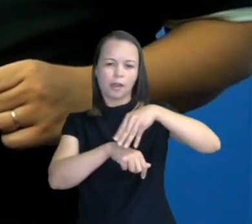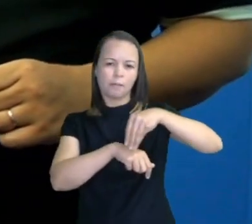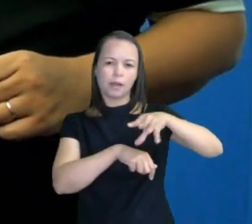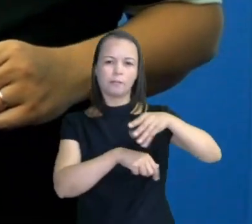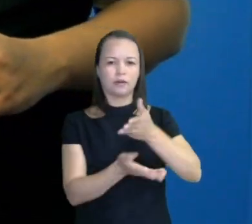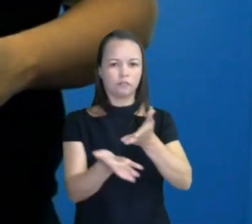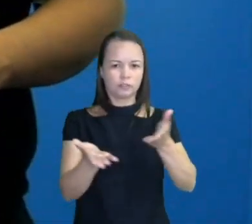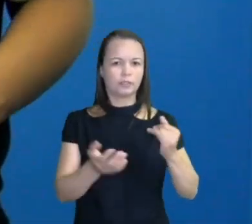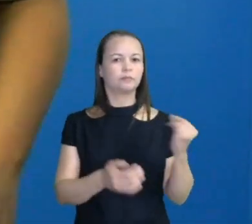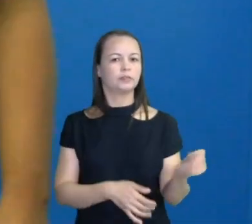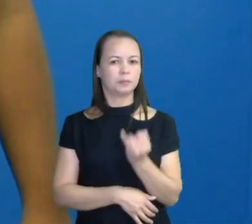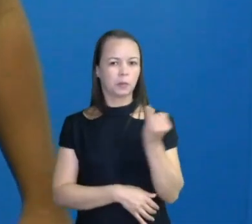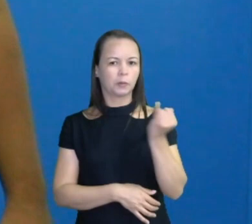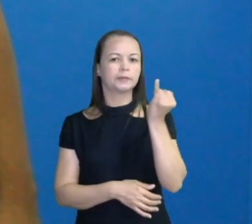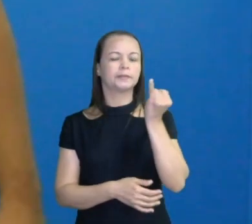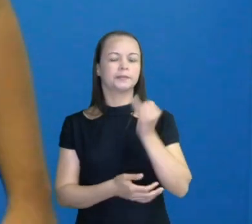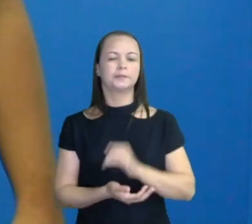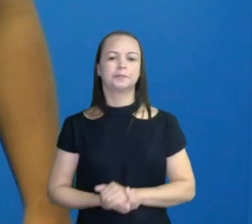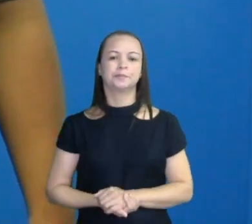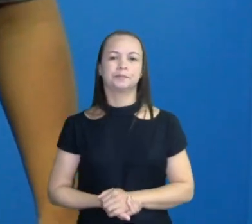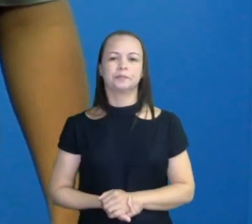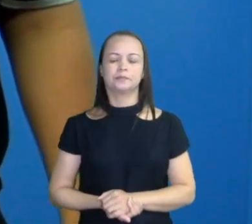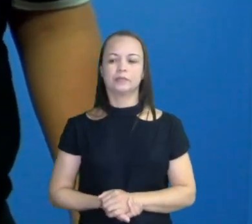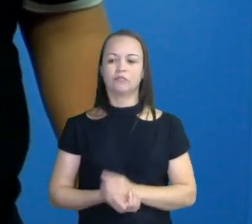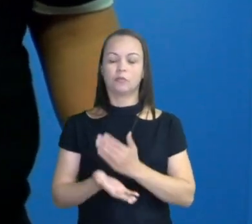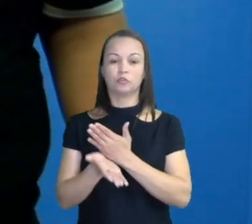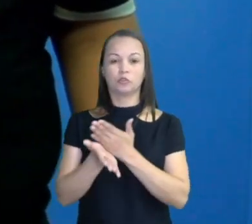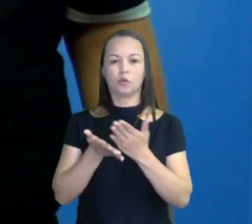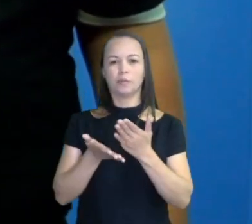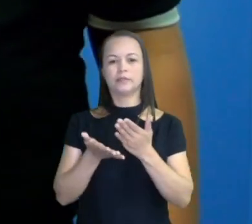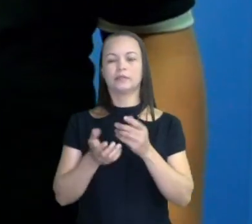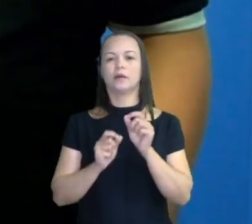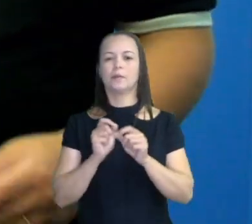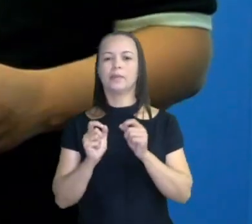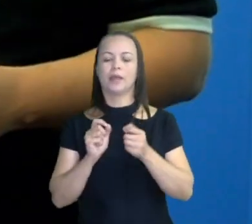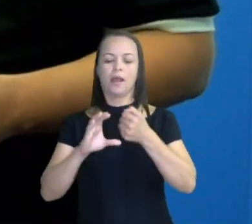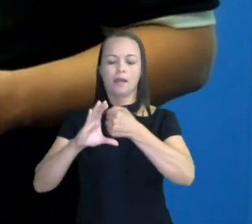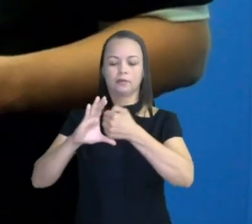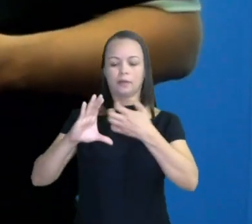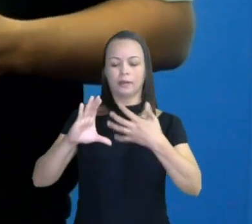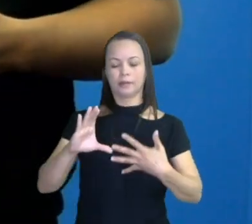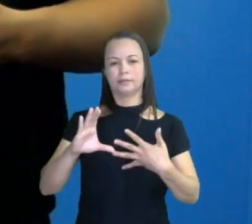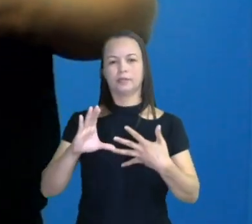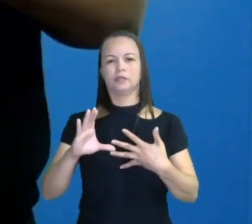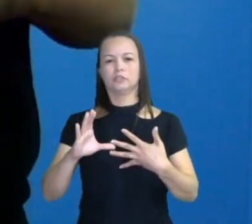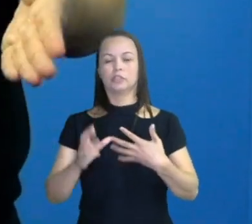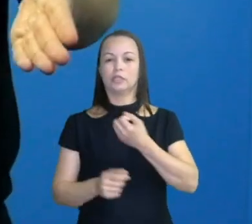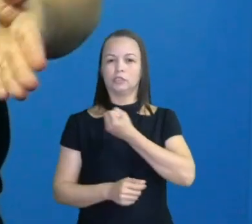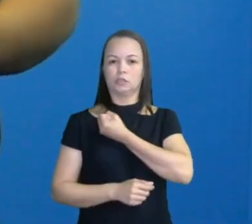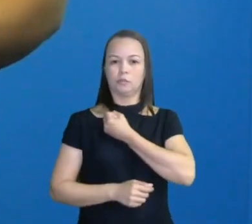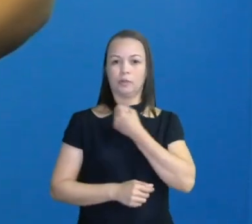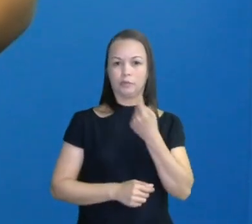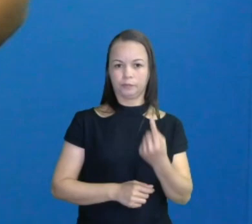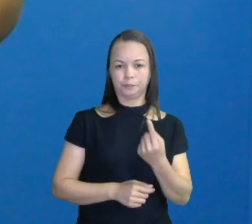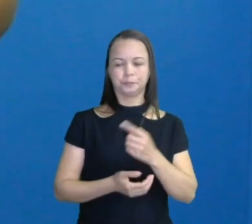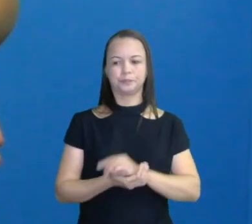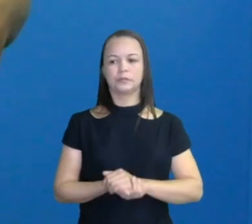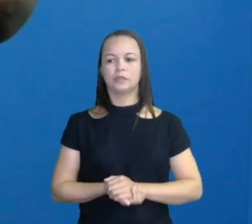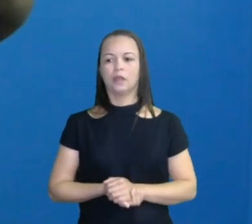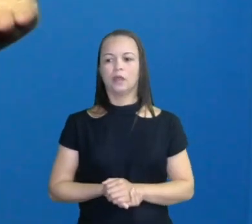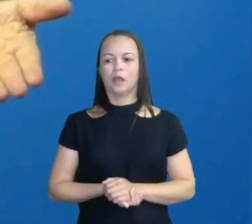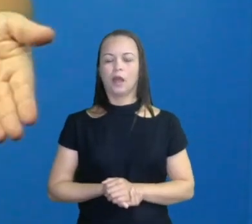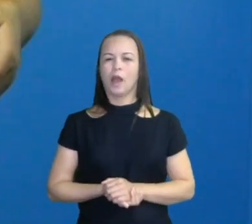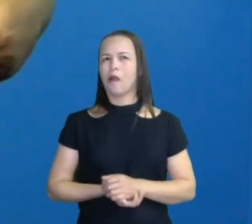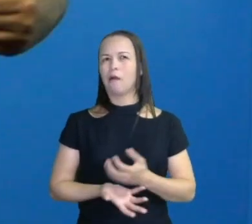vocês. Tá bom? Vamos começar pela característica número 1, né?